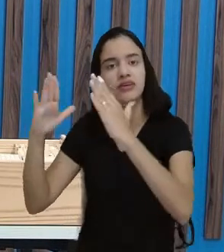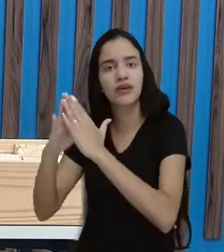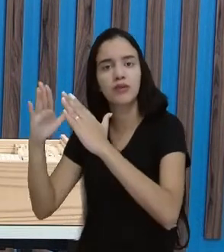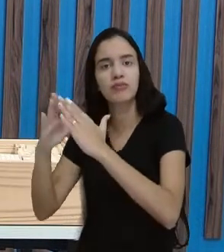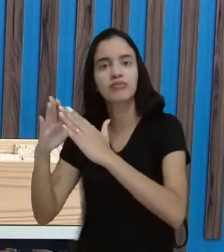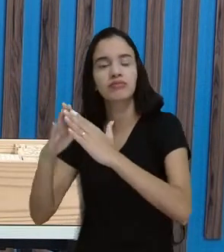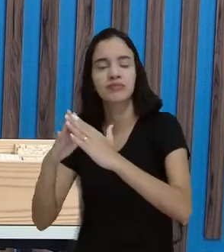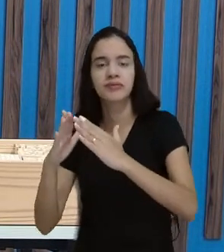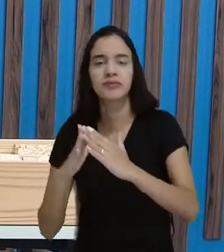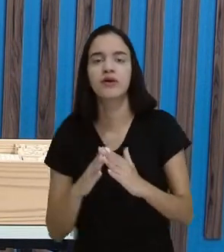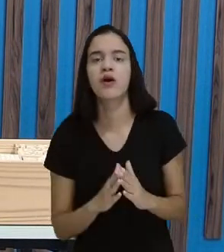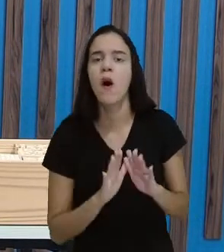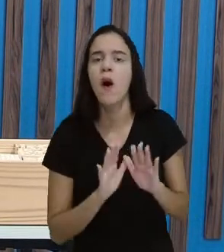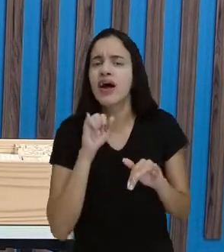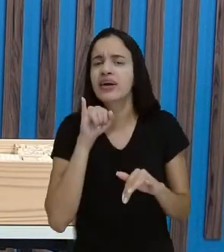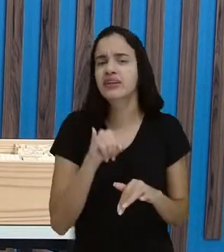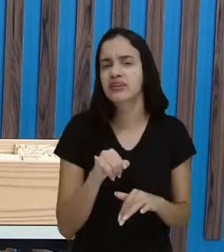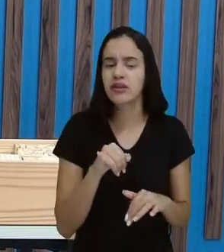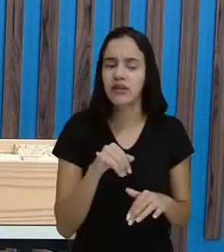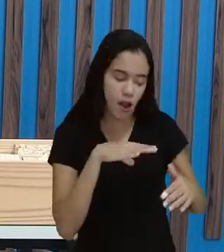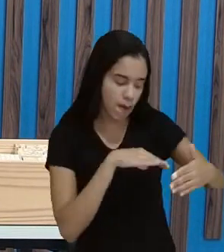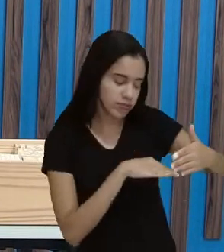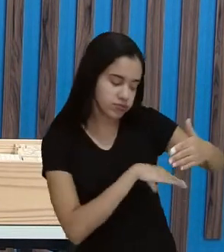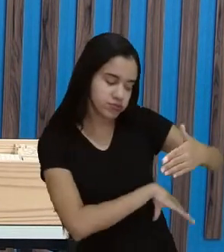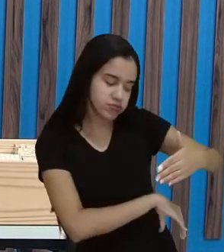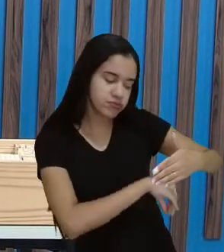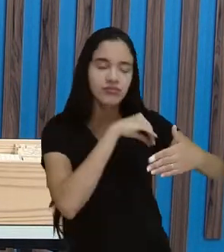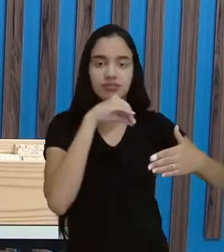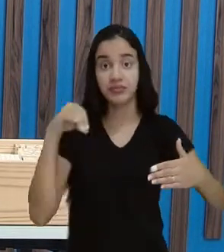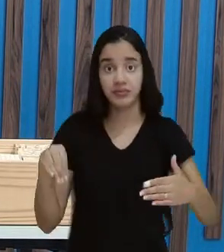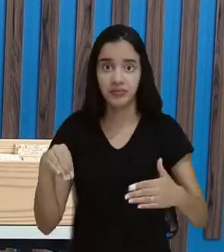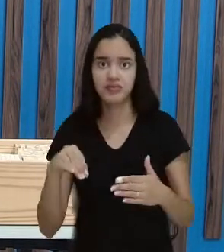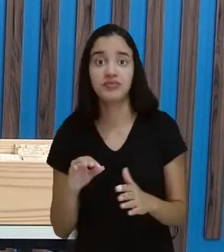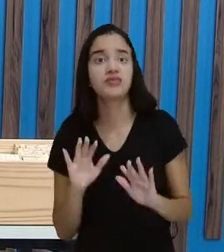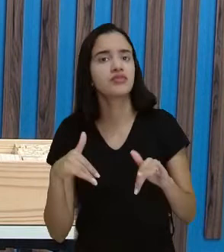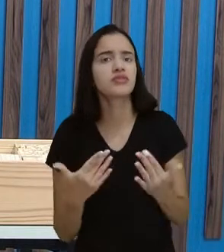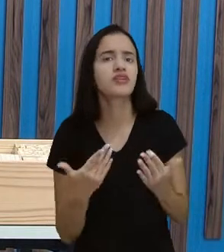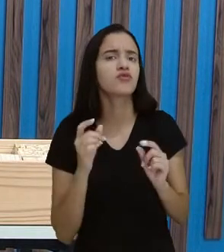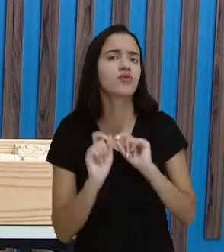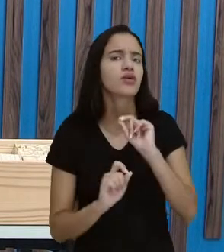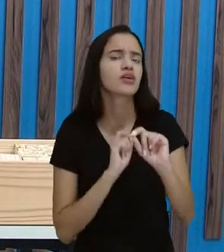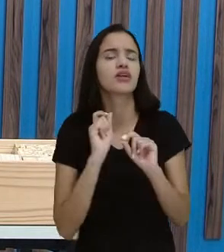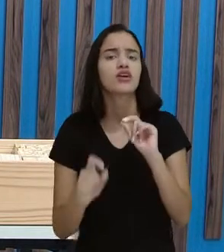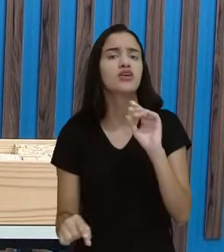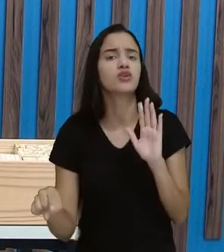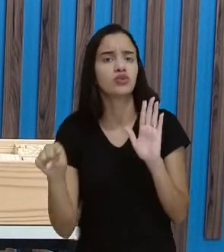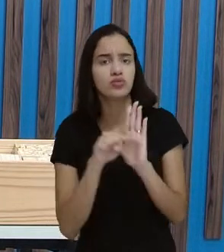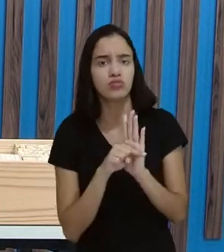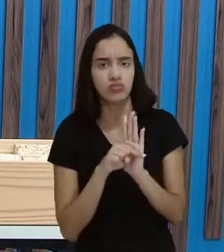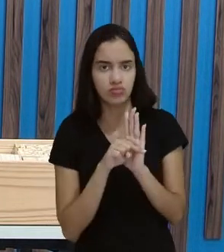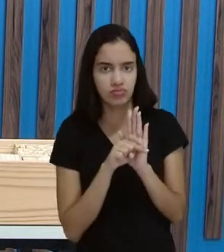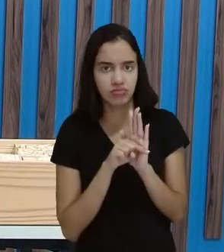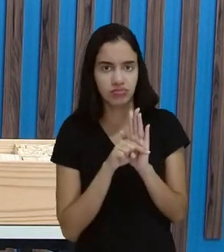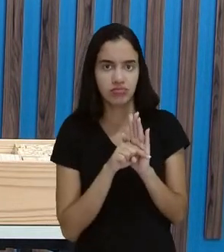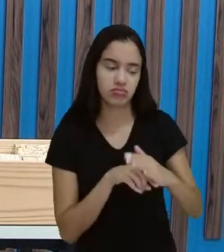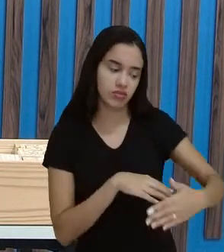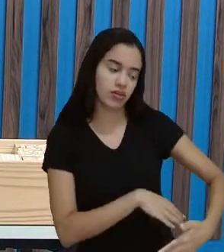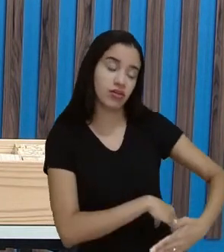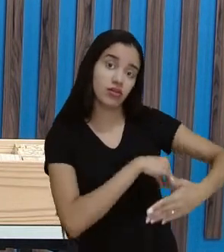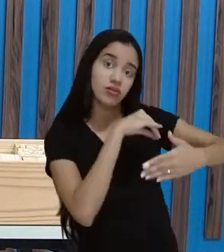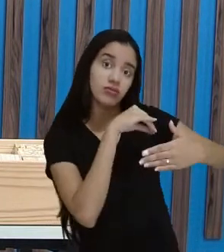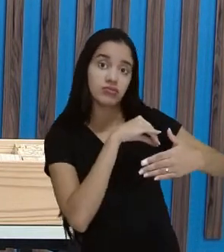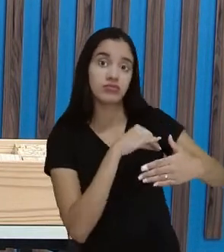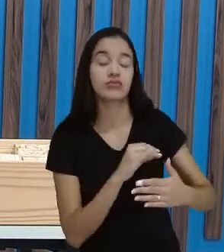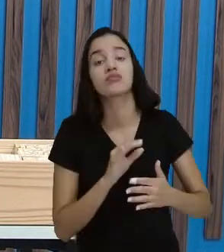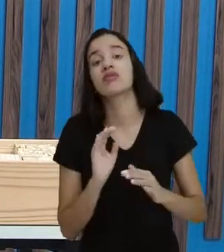e assim foi entregando. Se ele estava retirando da bolsa dele, ele estava subtraindo da bolsa dele as